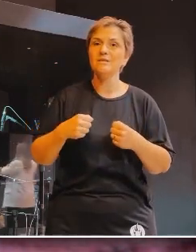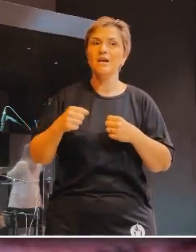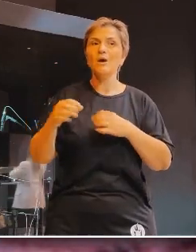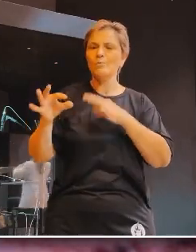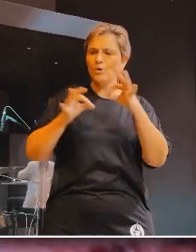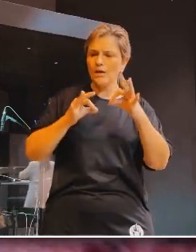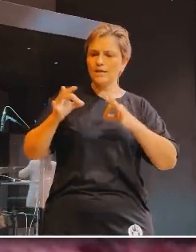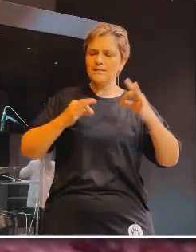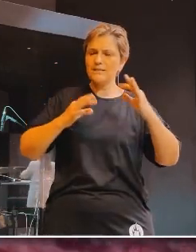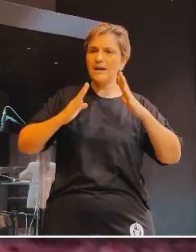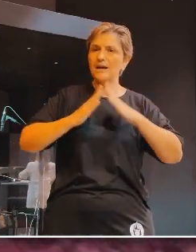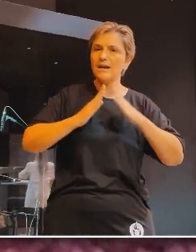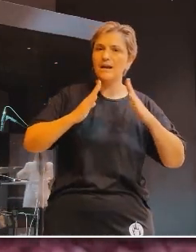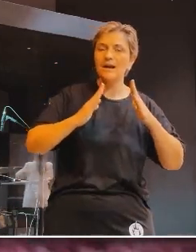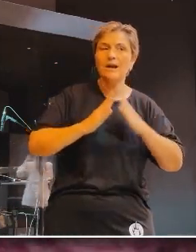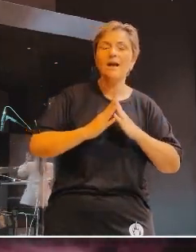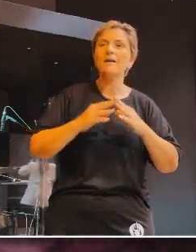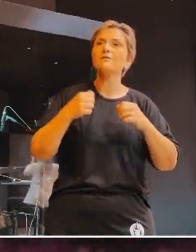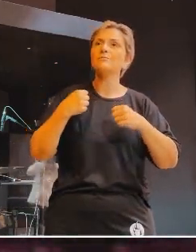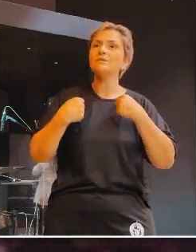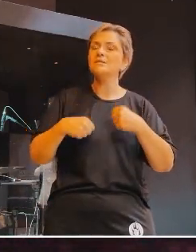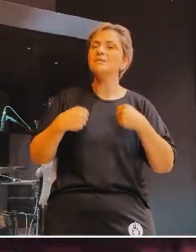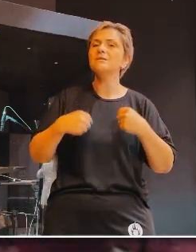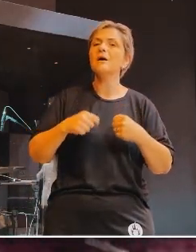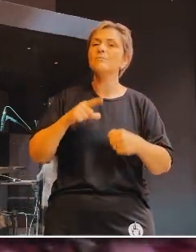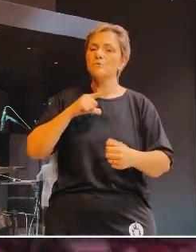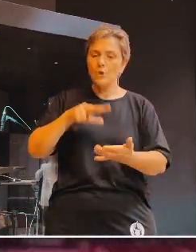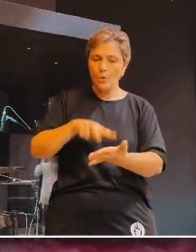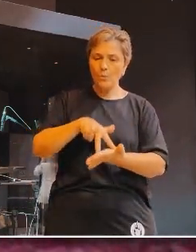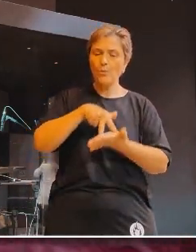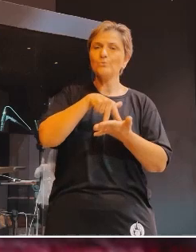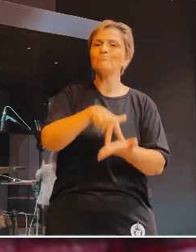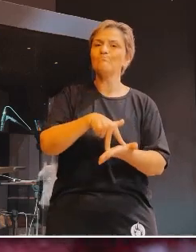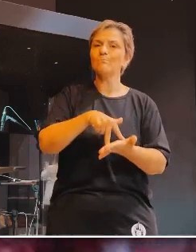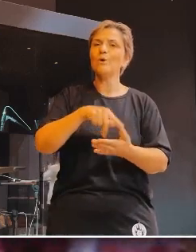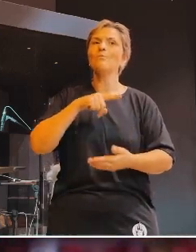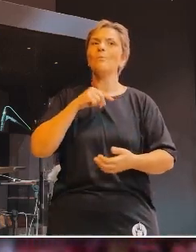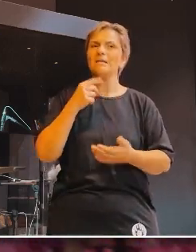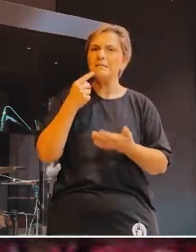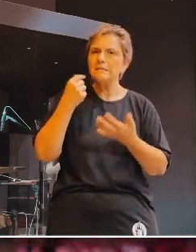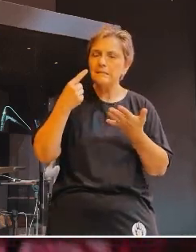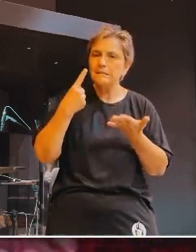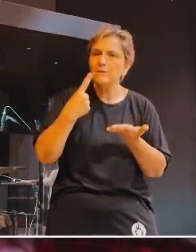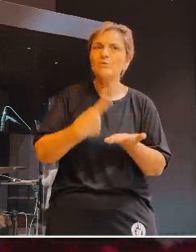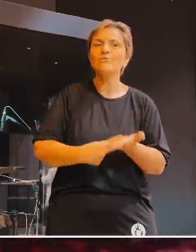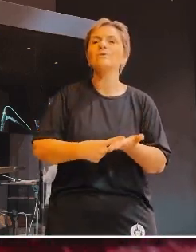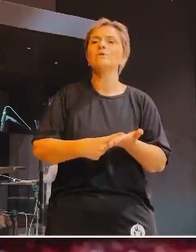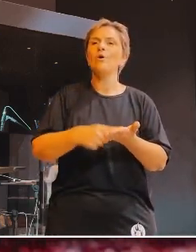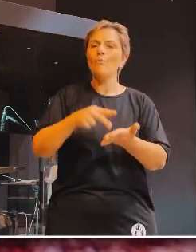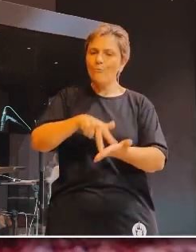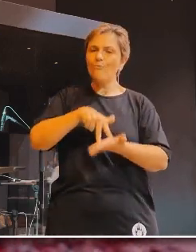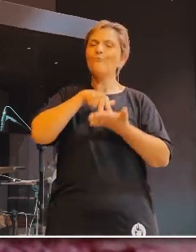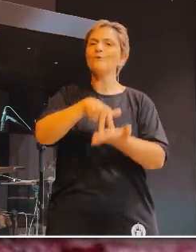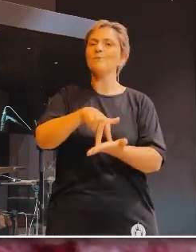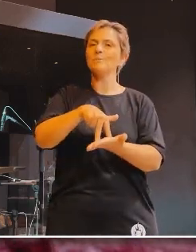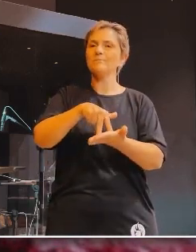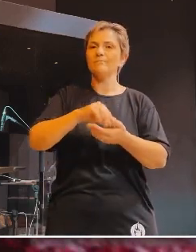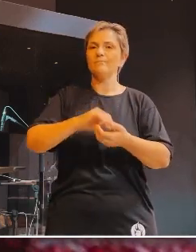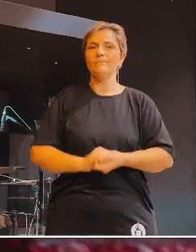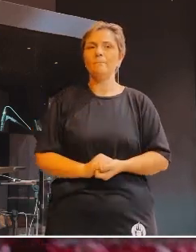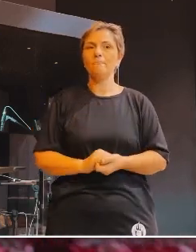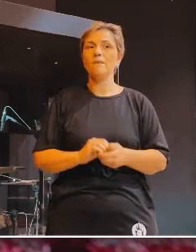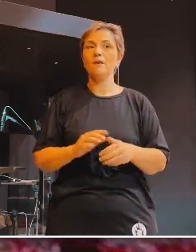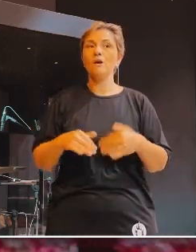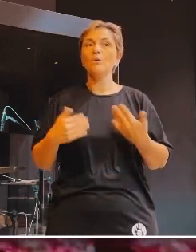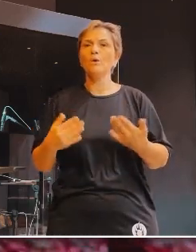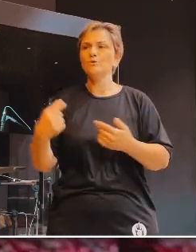a casa. Nós precisamos ter um posicionamento, uma convicção firme. Quando